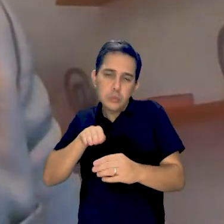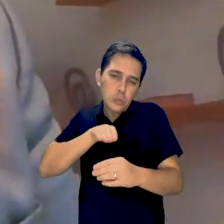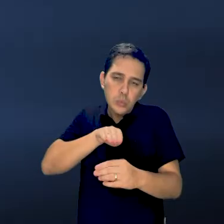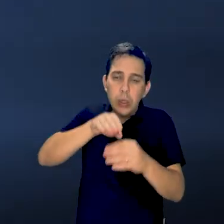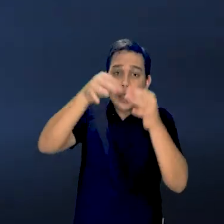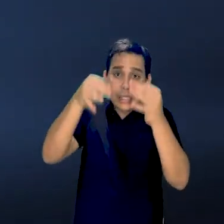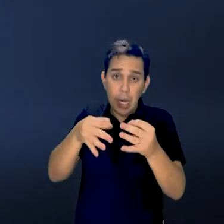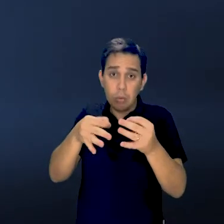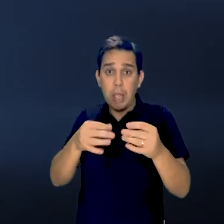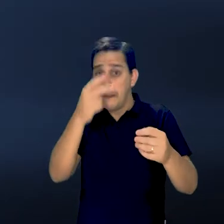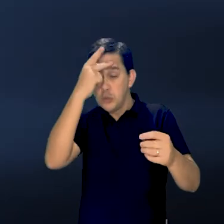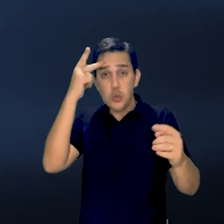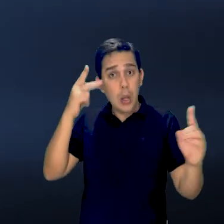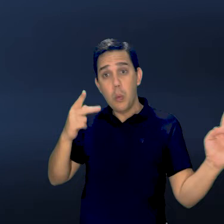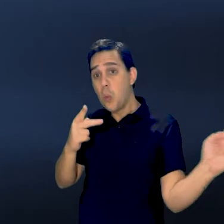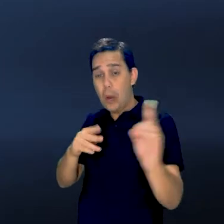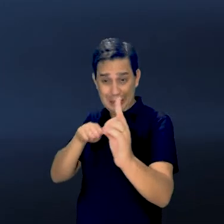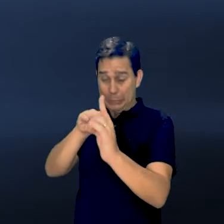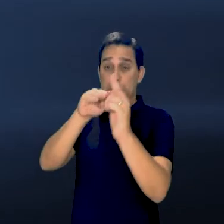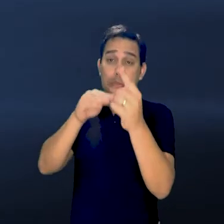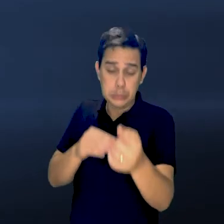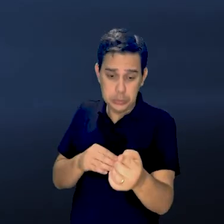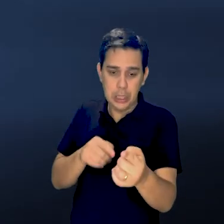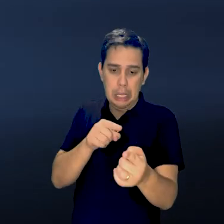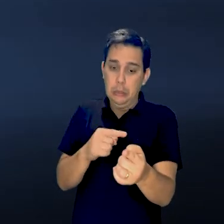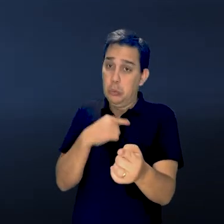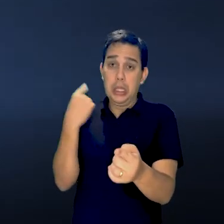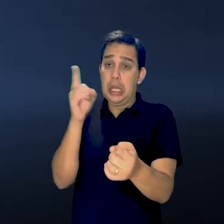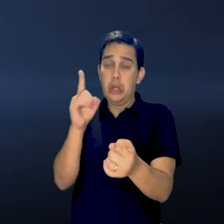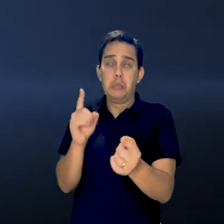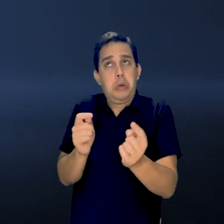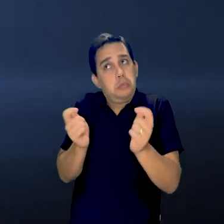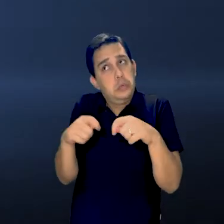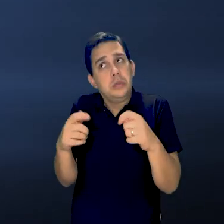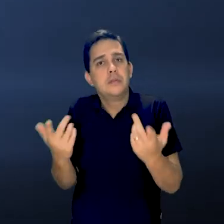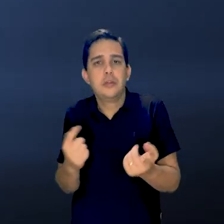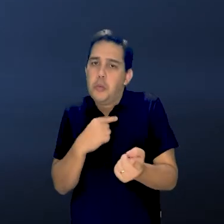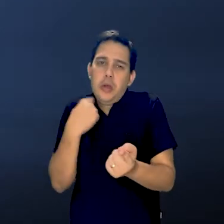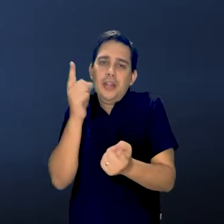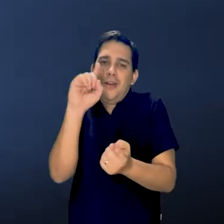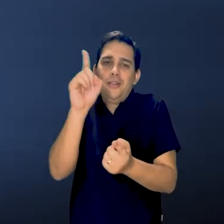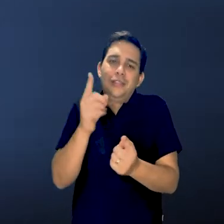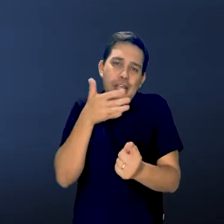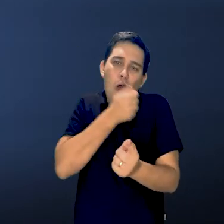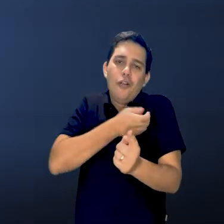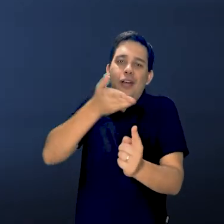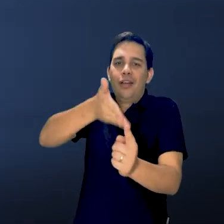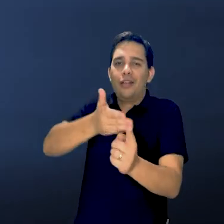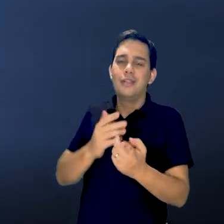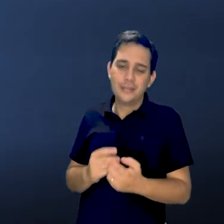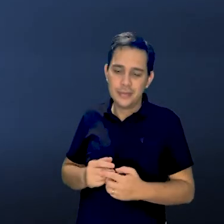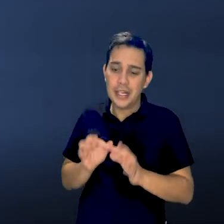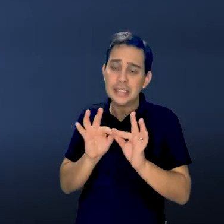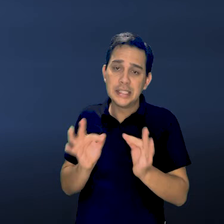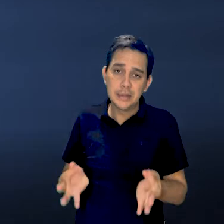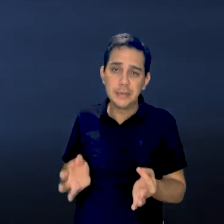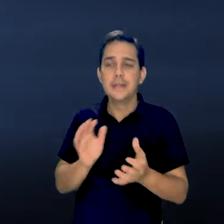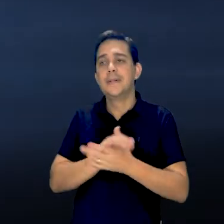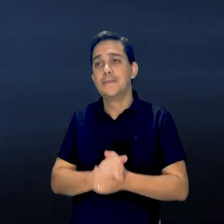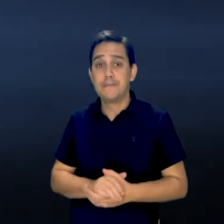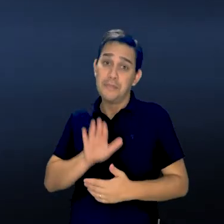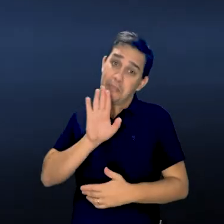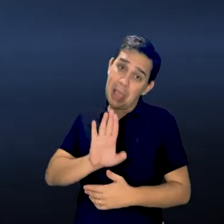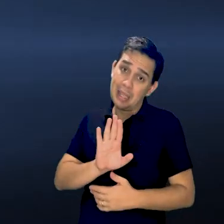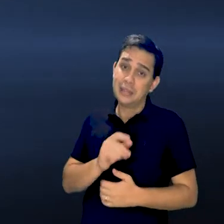de relação do homem médio, todos nós, cidadãos, devemos resguardar esse dever de cuidado, é que ele